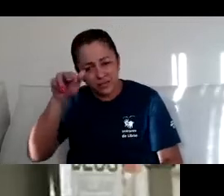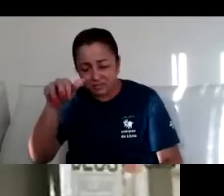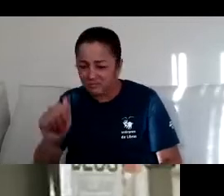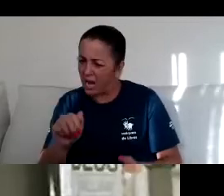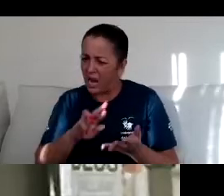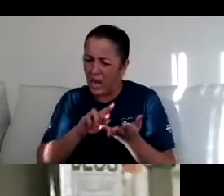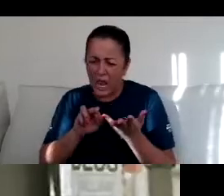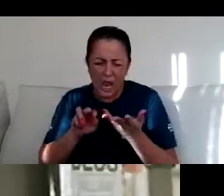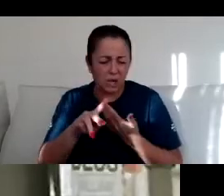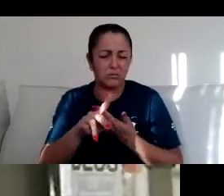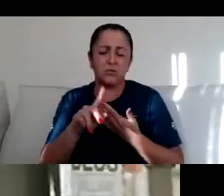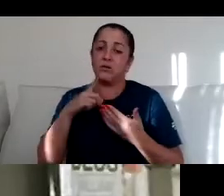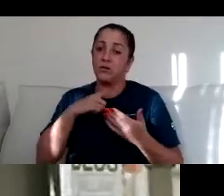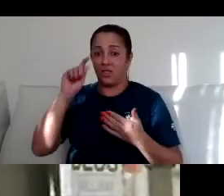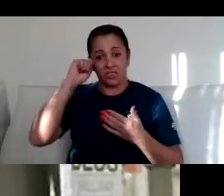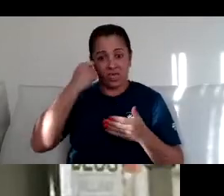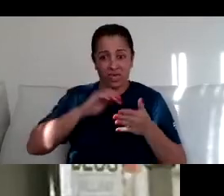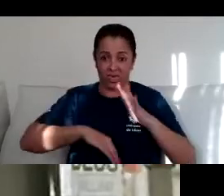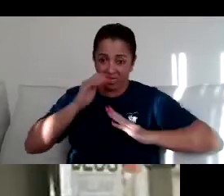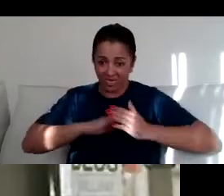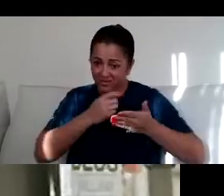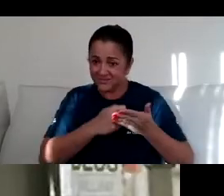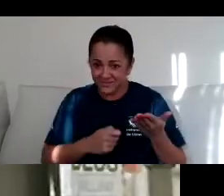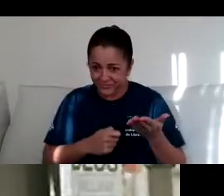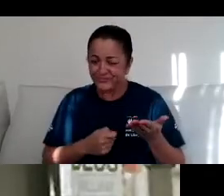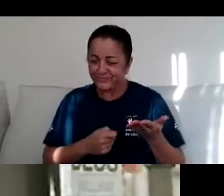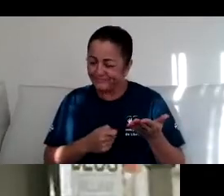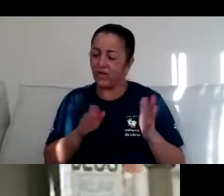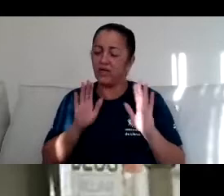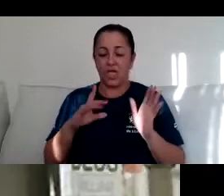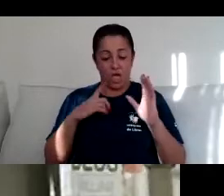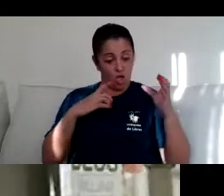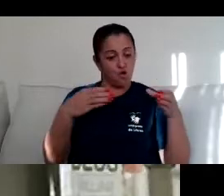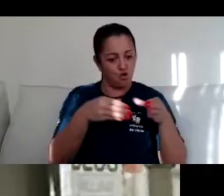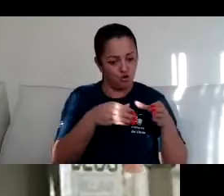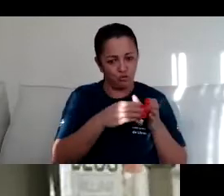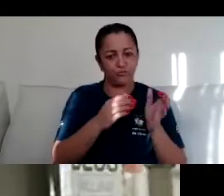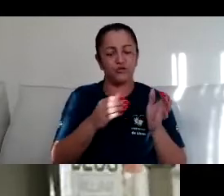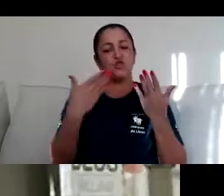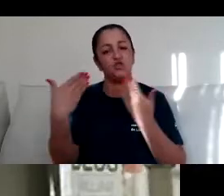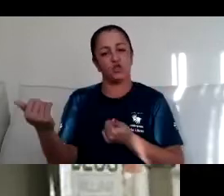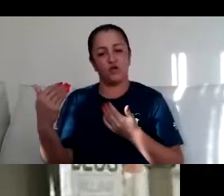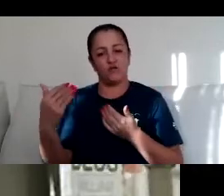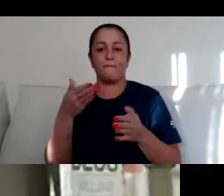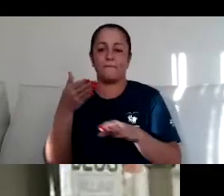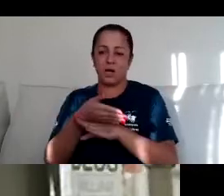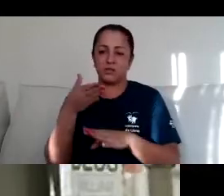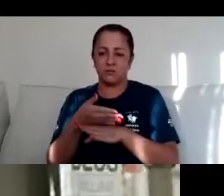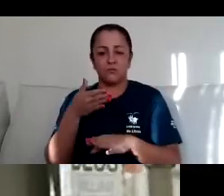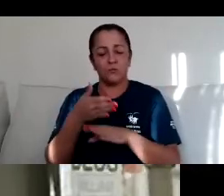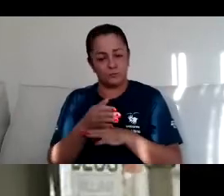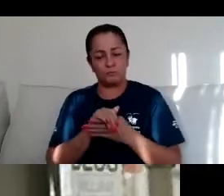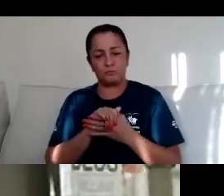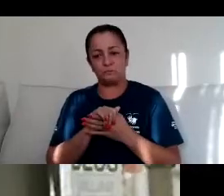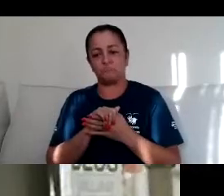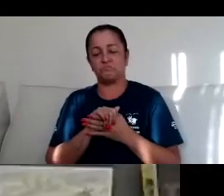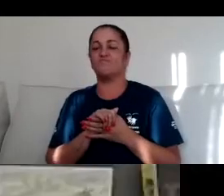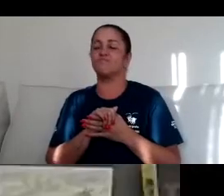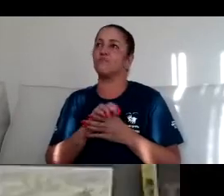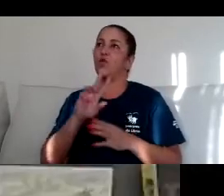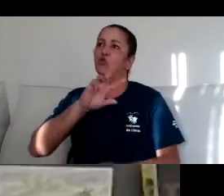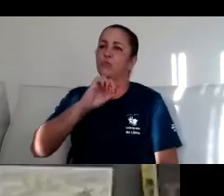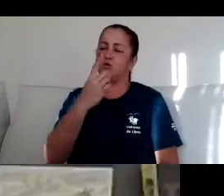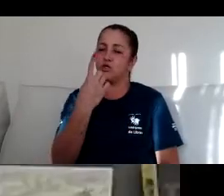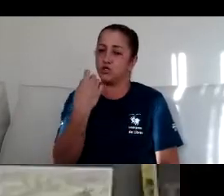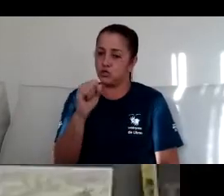grupos crianças jovens e um grupo muito querido de idosos, como esse aí da foto. Em 2018,